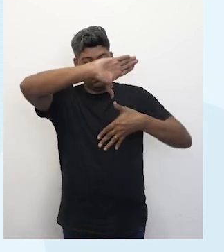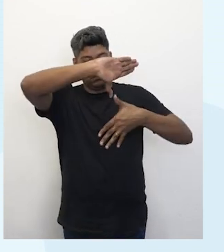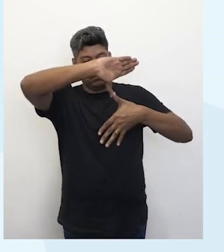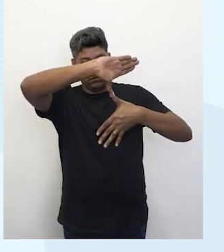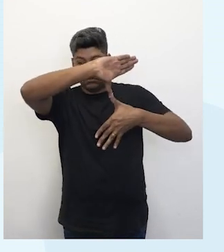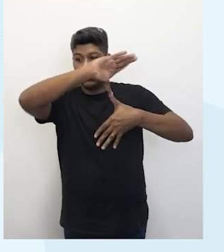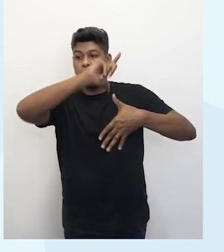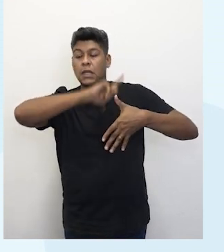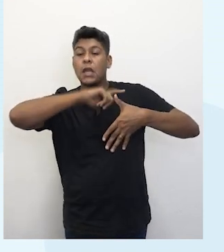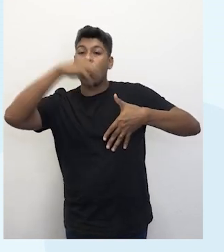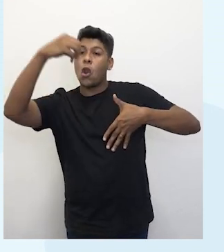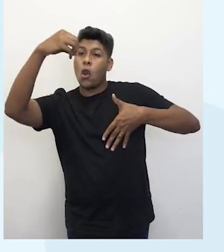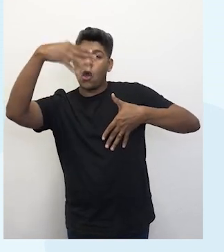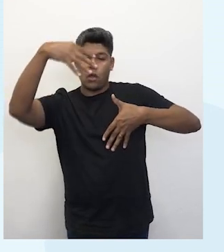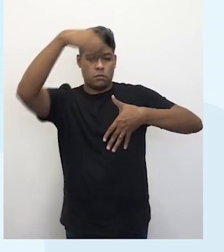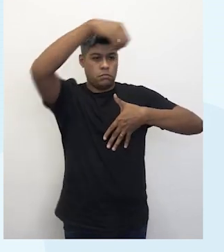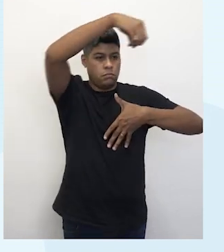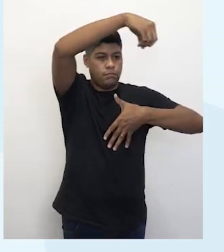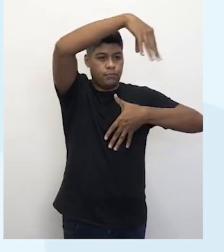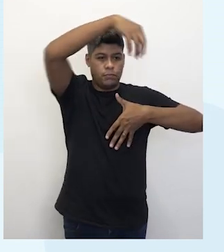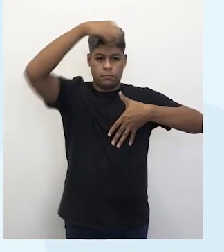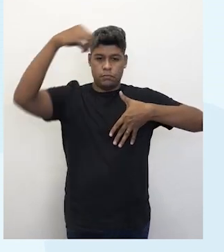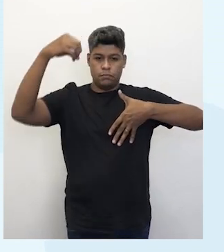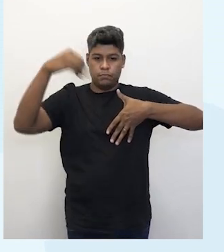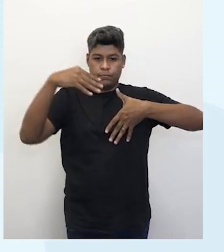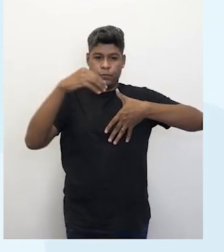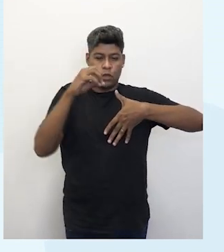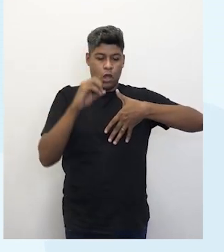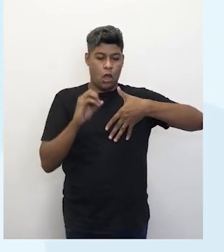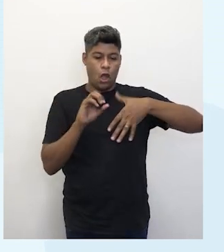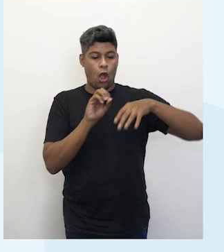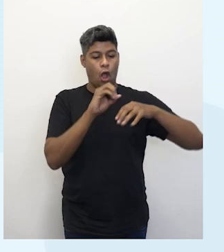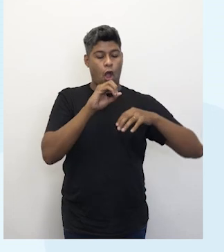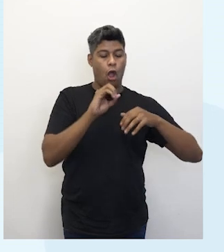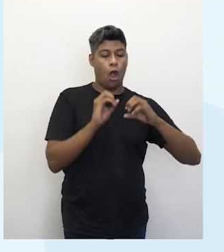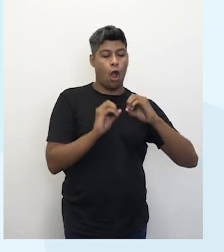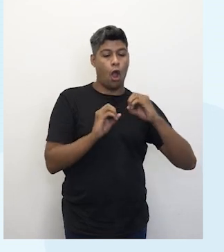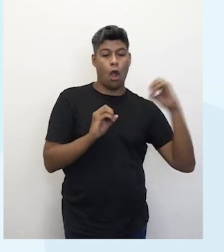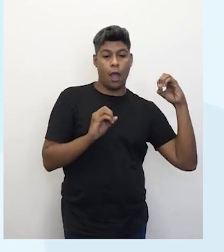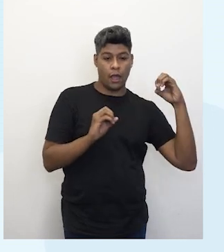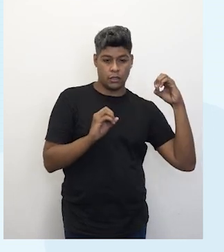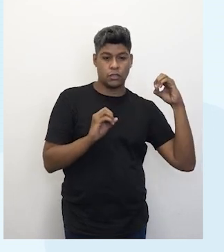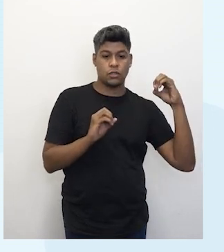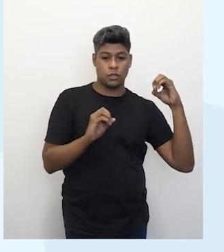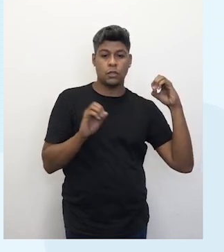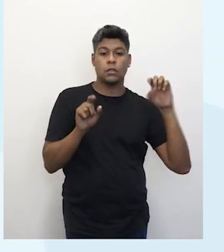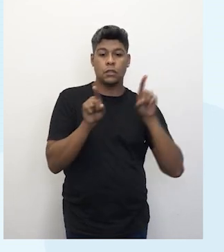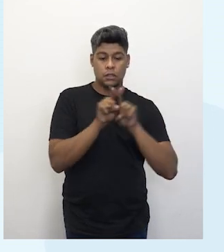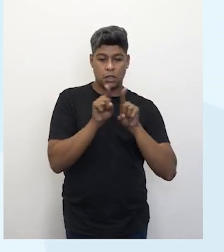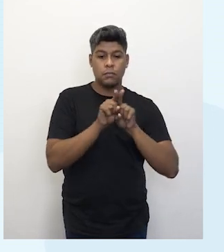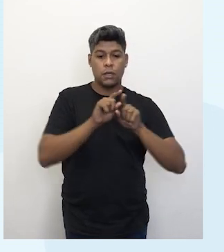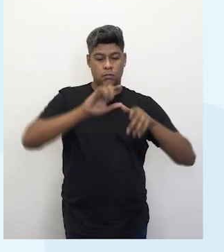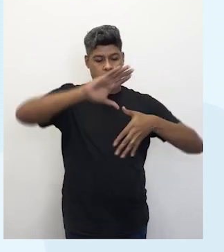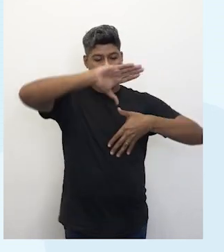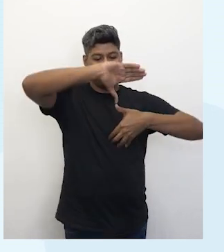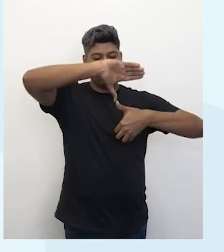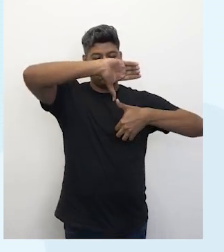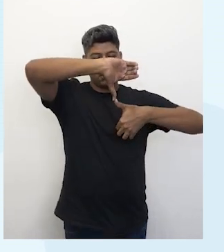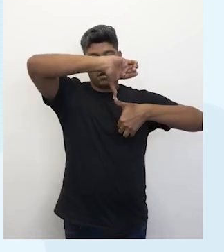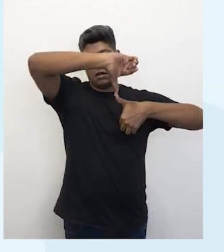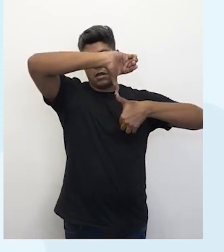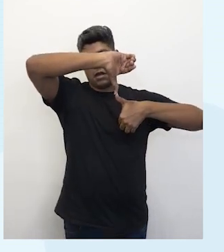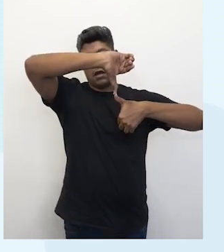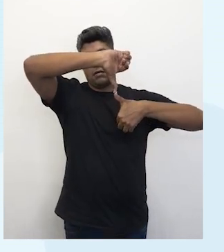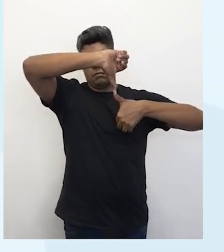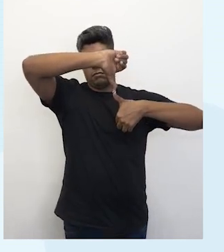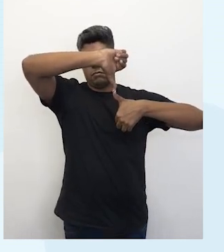clarões principalmente na região oeste tanto da América do Norte como da América Latina que são